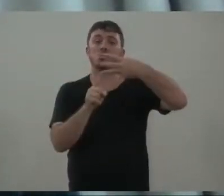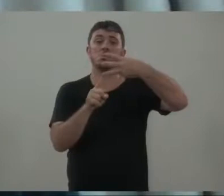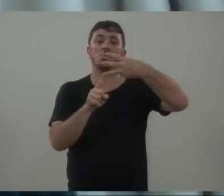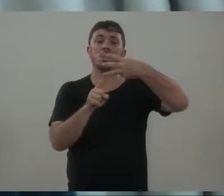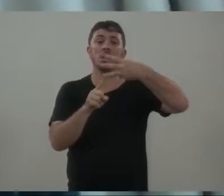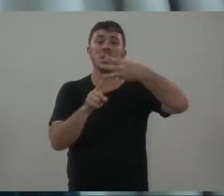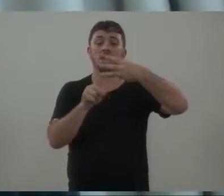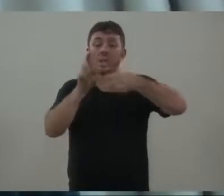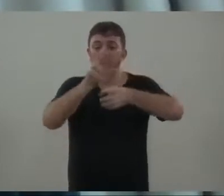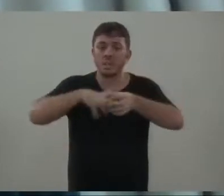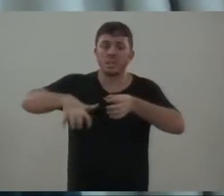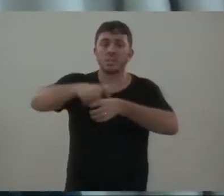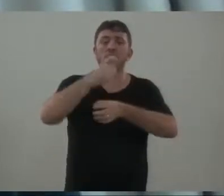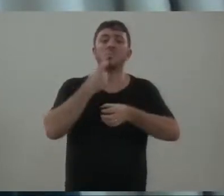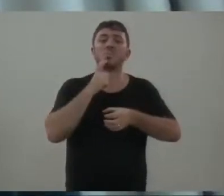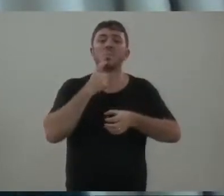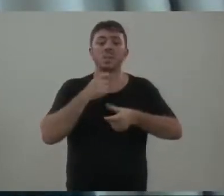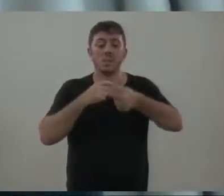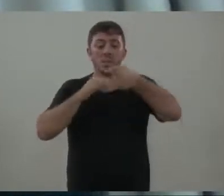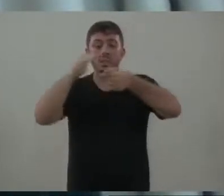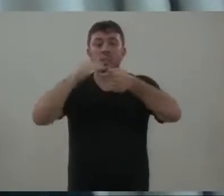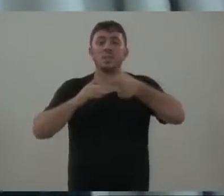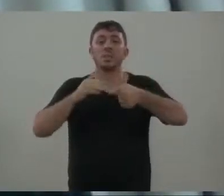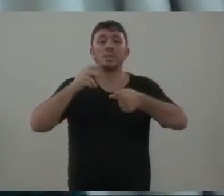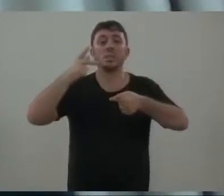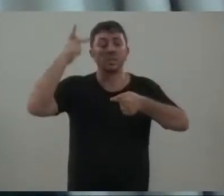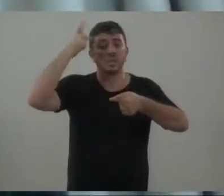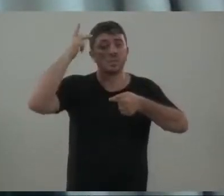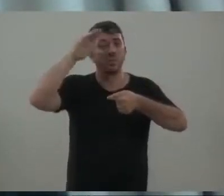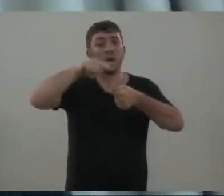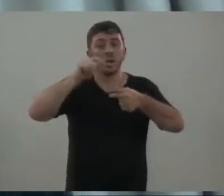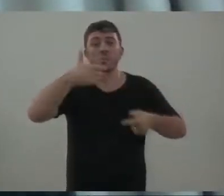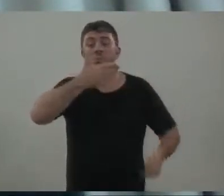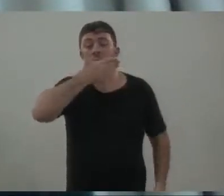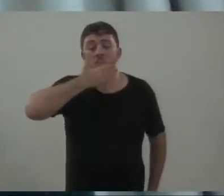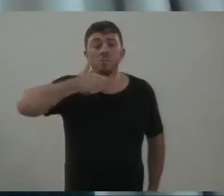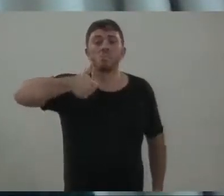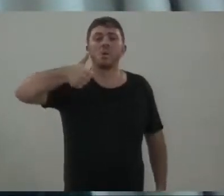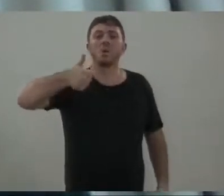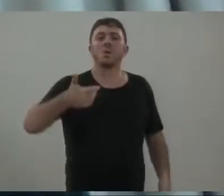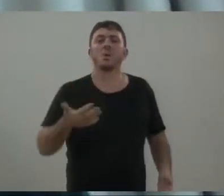estado. E o que você falou, sempre é melhor e sempre cabe